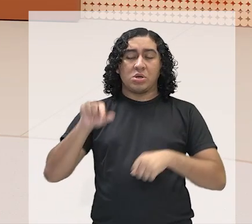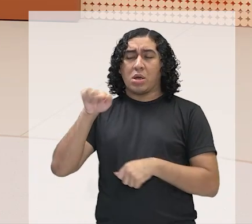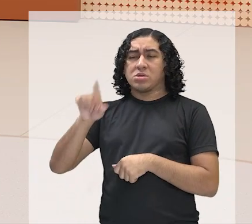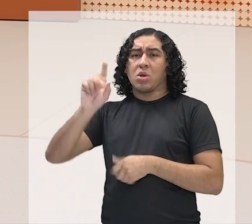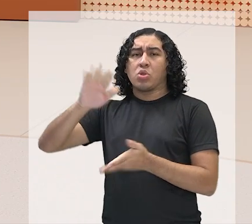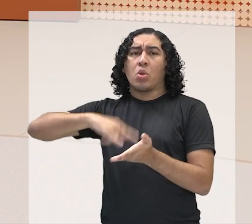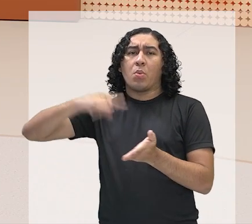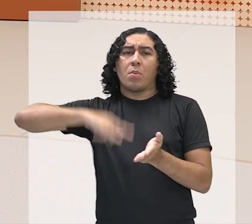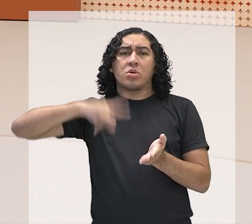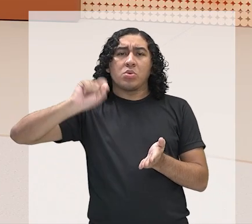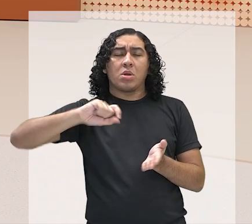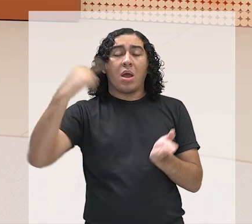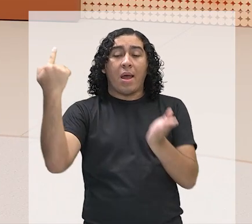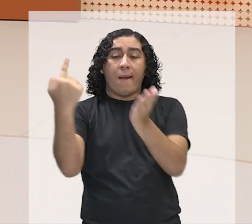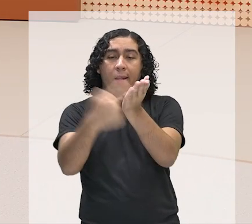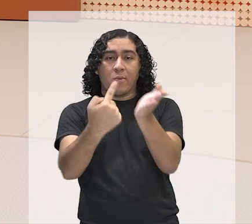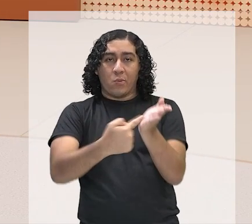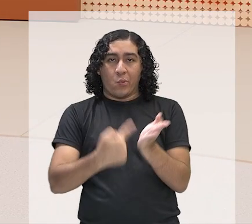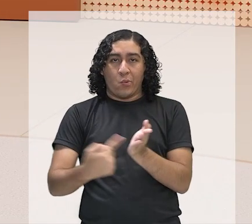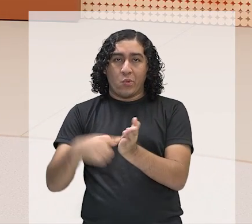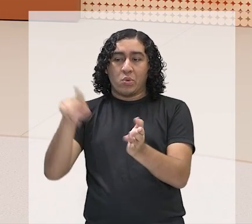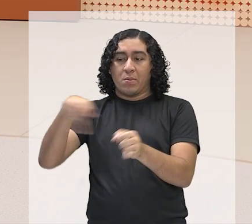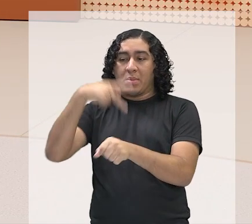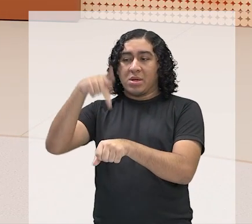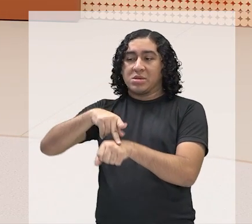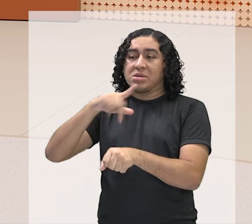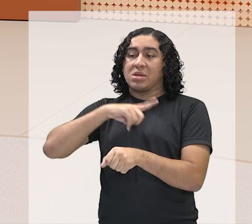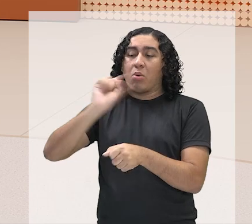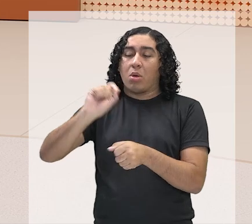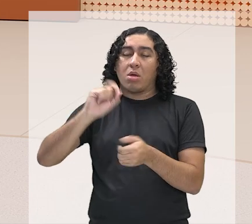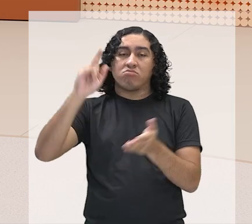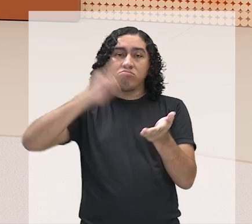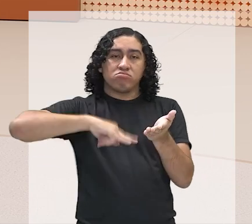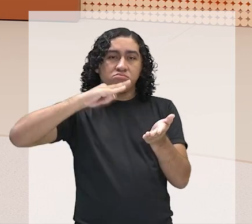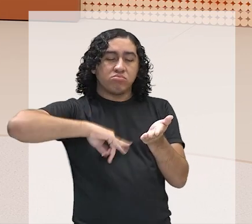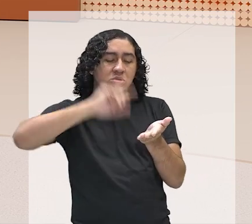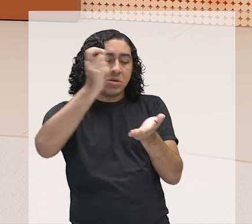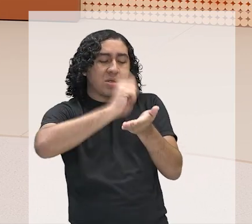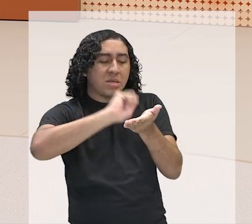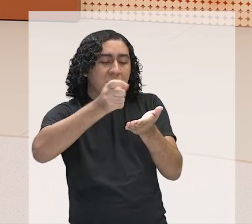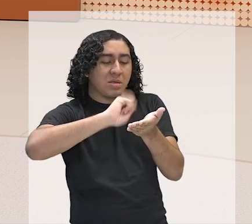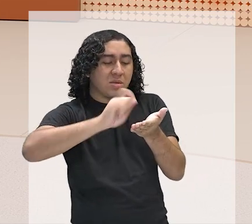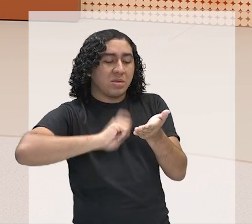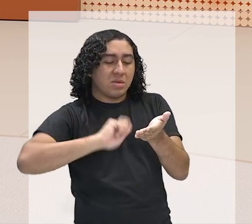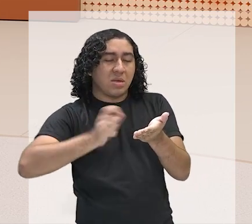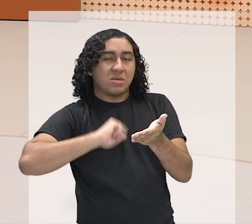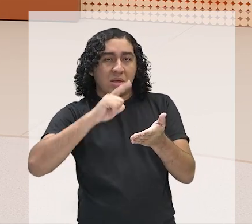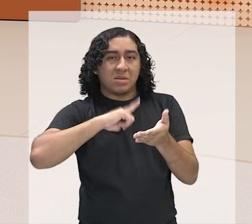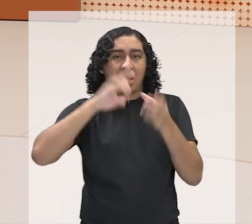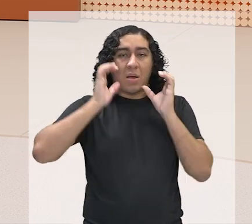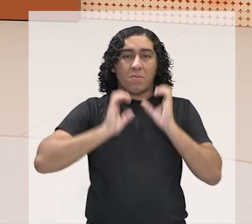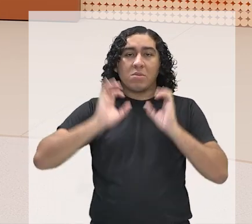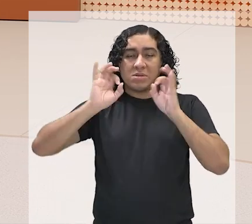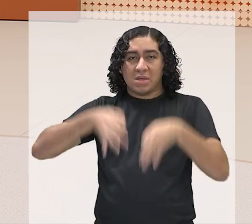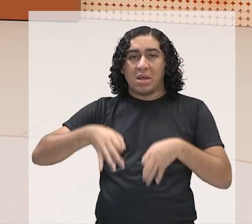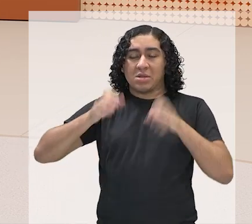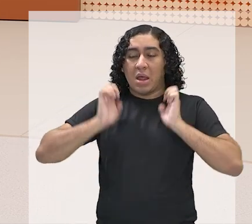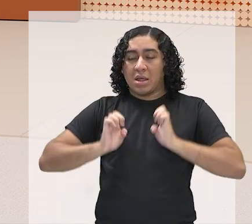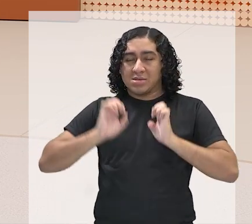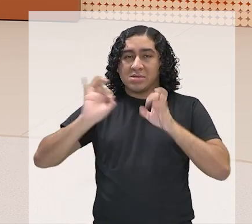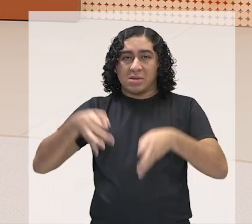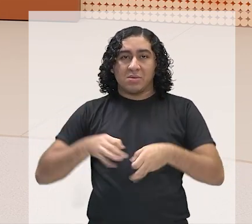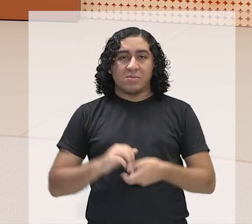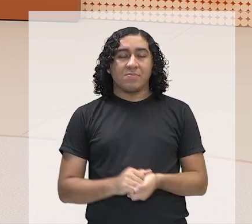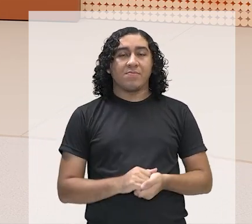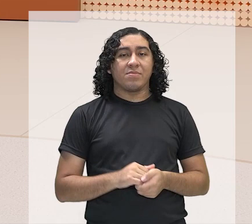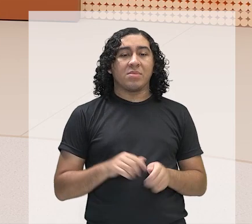documentos, acordos que os países eles assinam e têm a obrigação moral e legal de fazer, tá? Os não vinculantes, eles assinam e têm